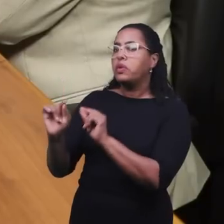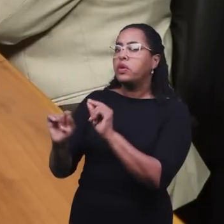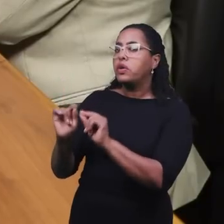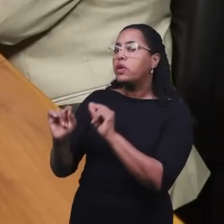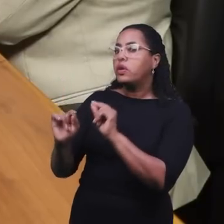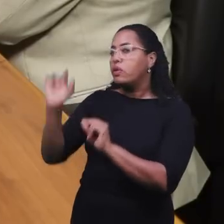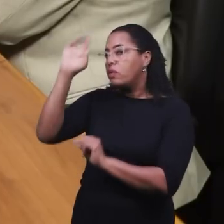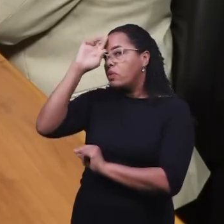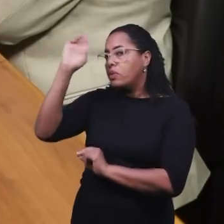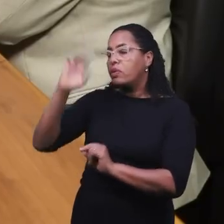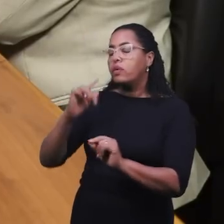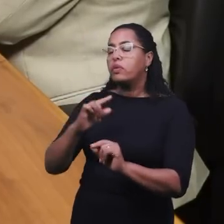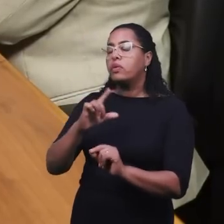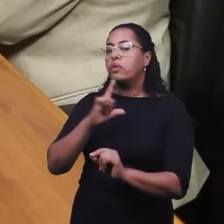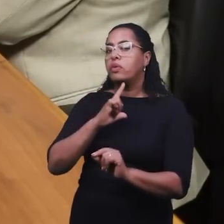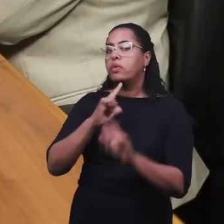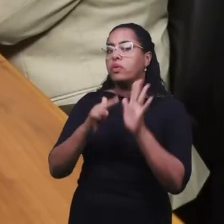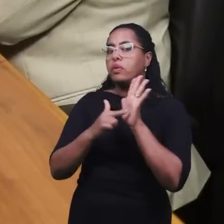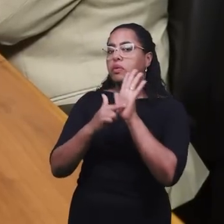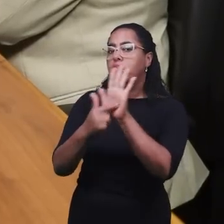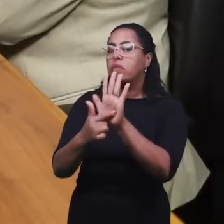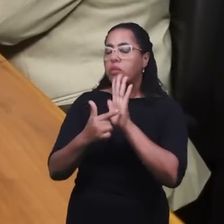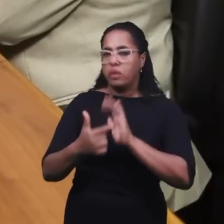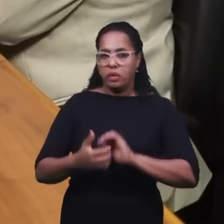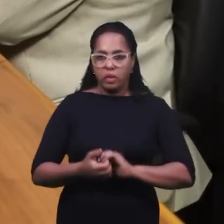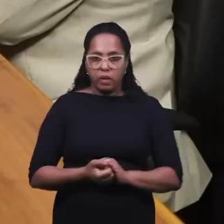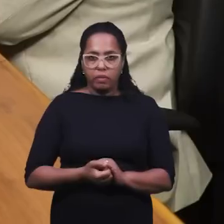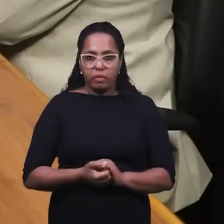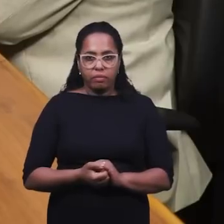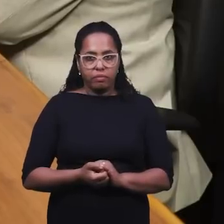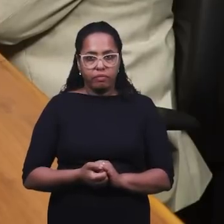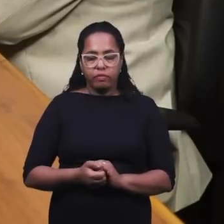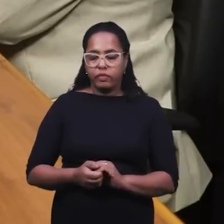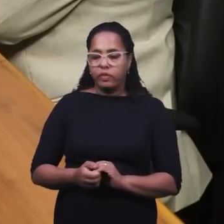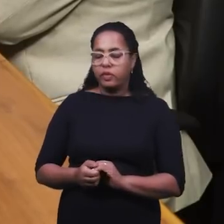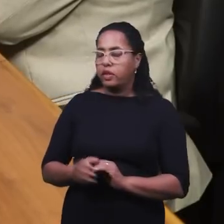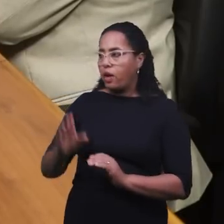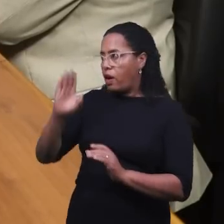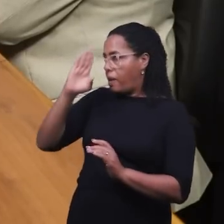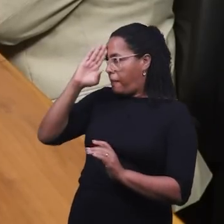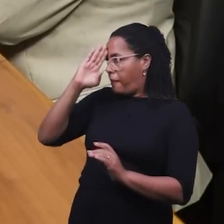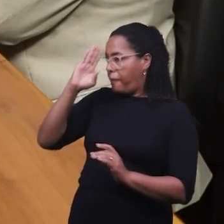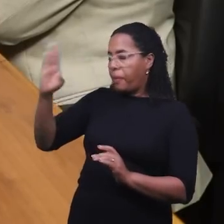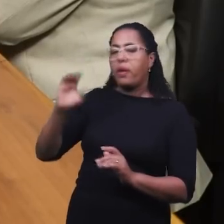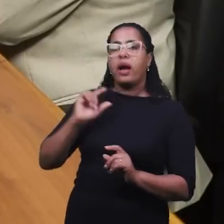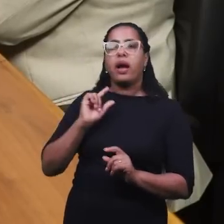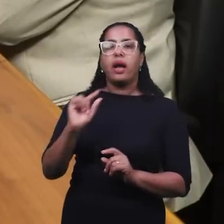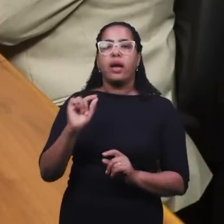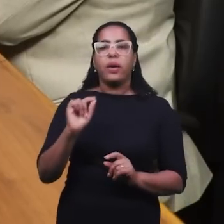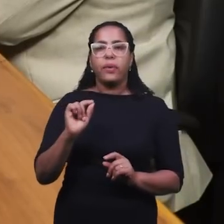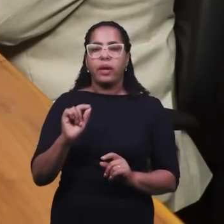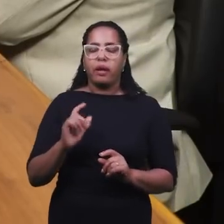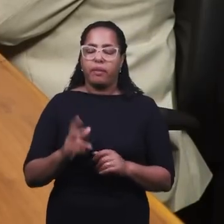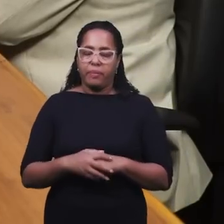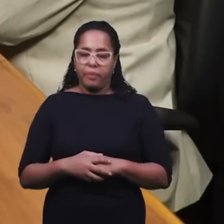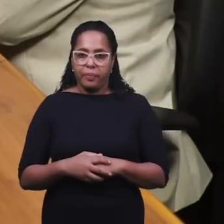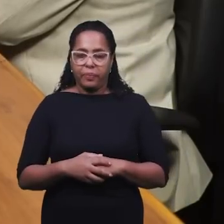todas essas características. Que ele tem todas essas características, aí nós vamos diante do Senhor para que o Senhor então fale a